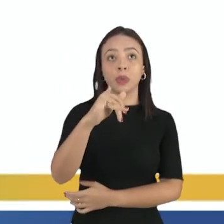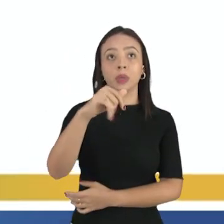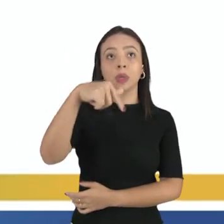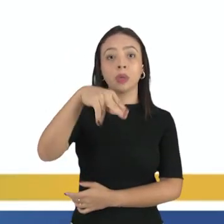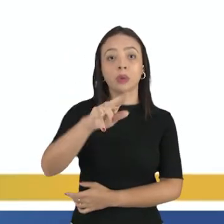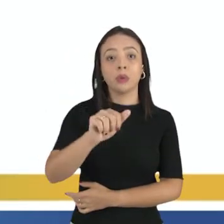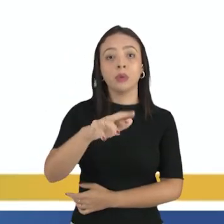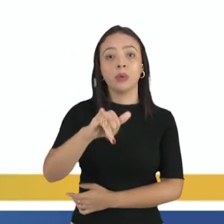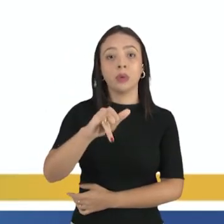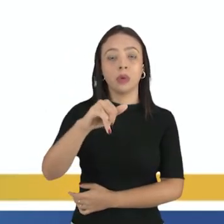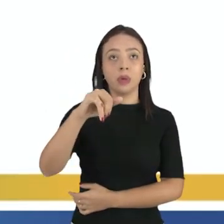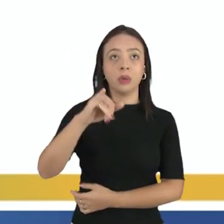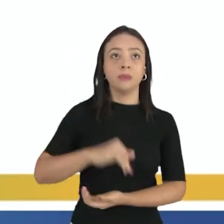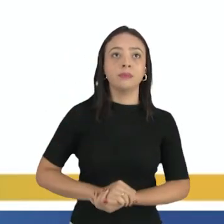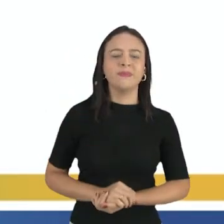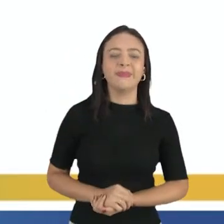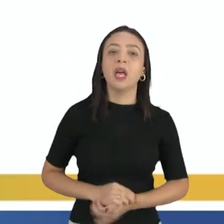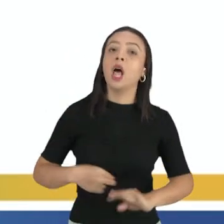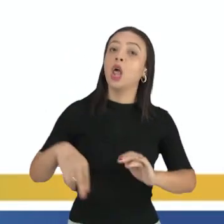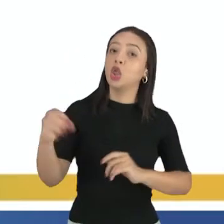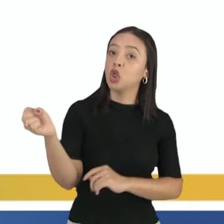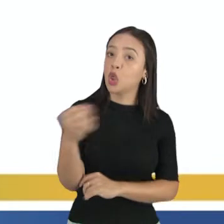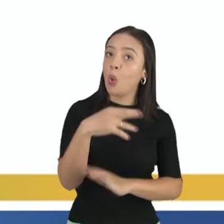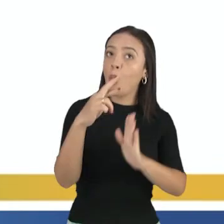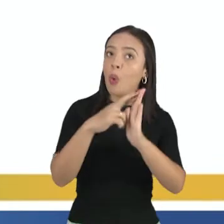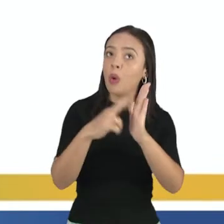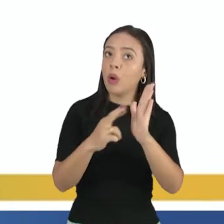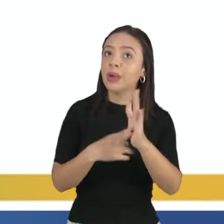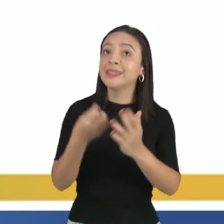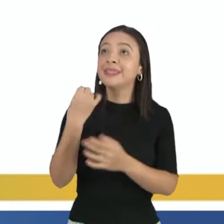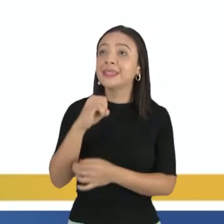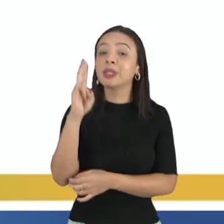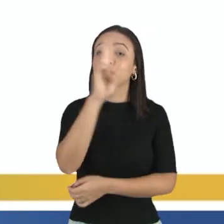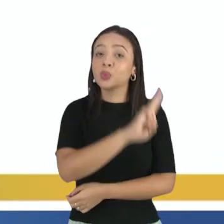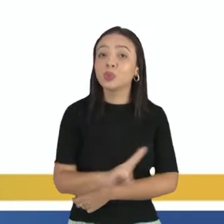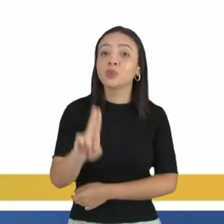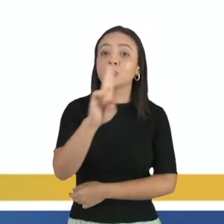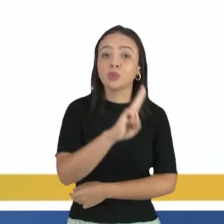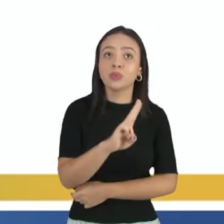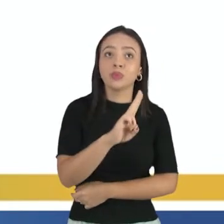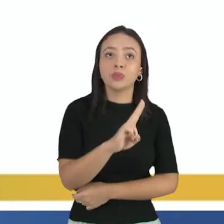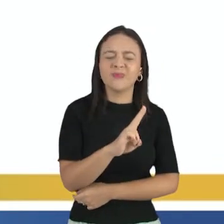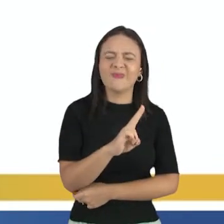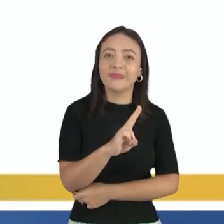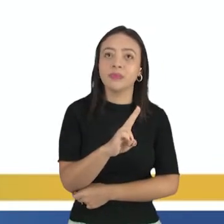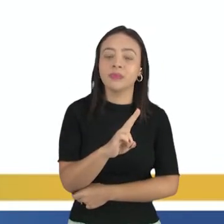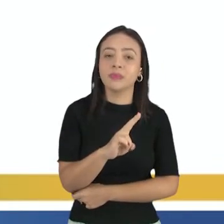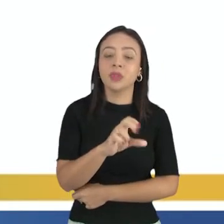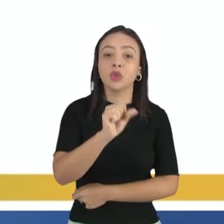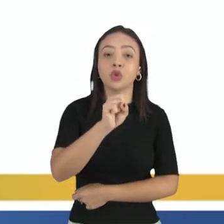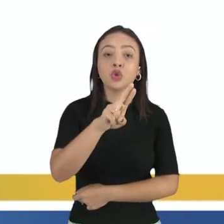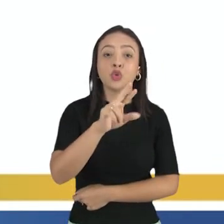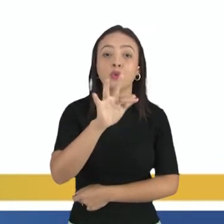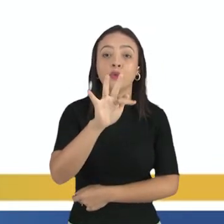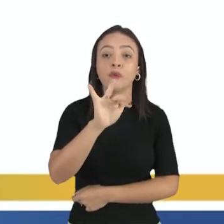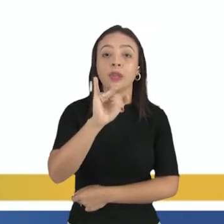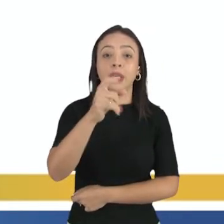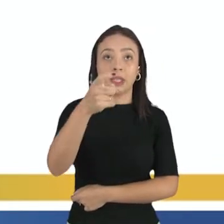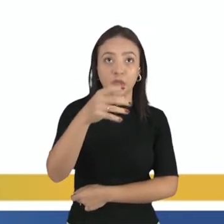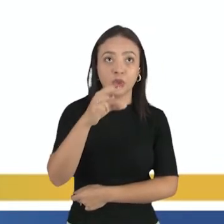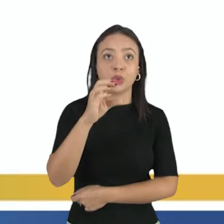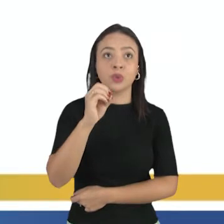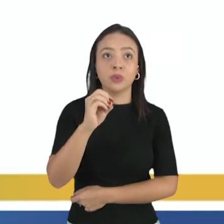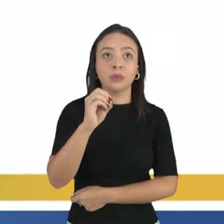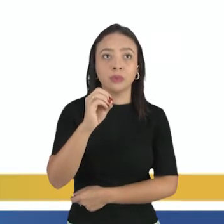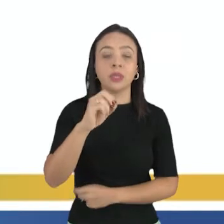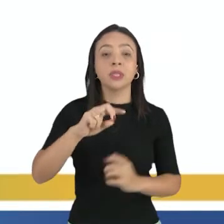novo acordo ortográfico foi determinado que quando forem utilizados os sufixos,